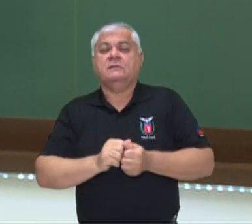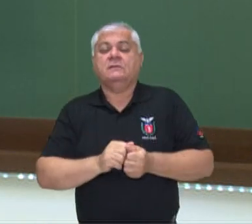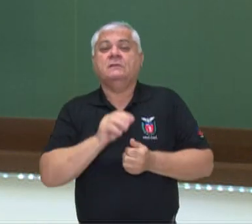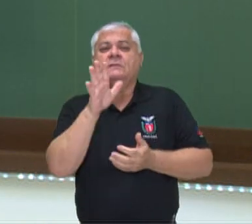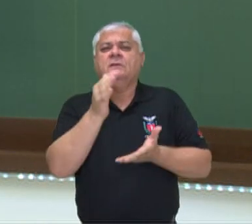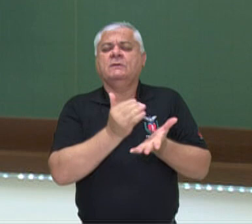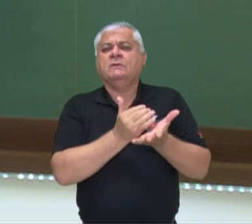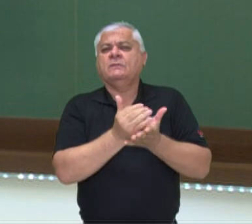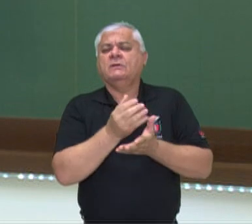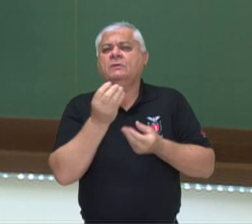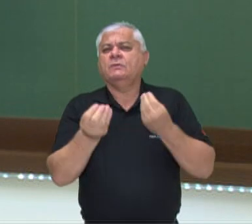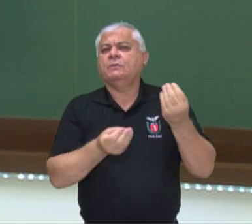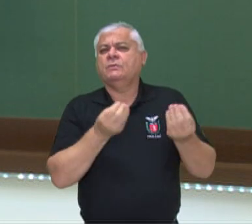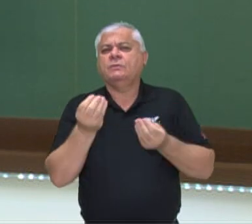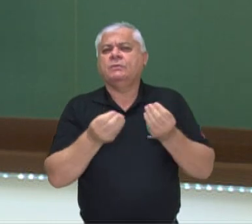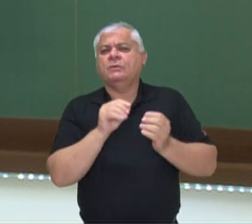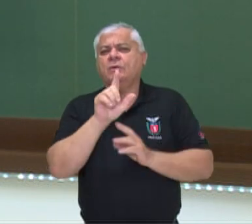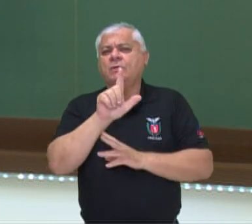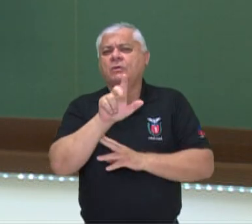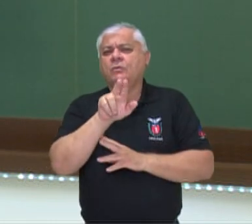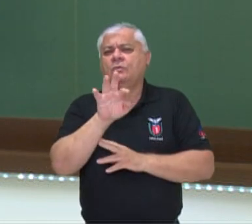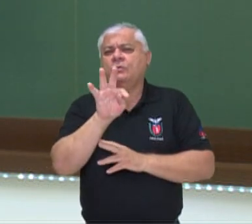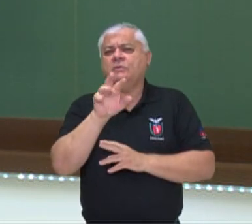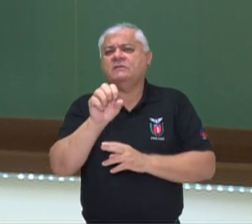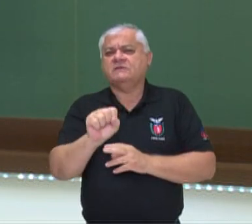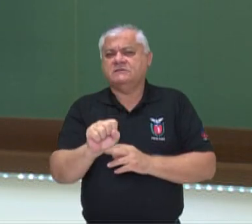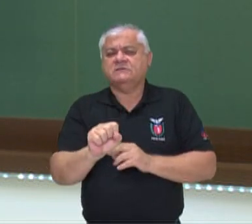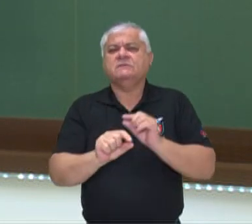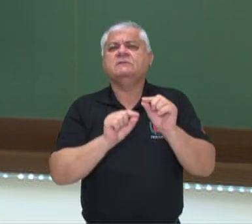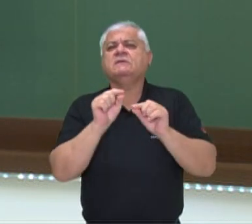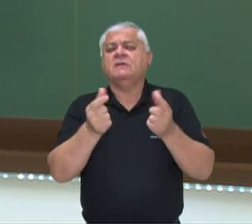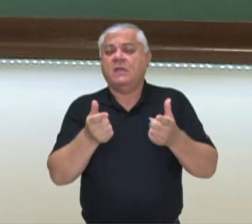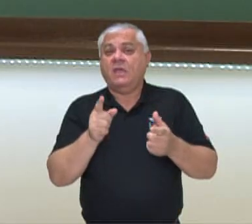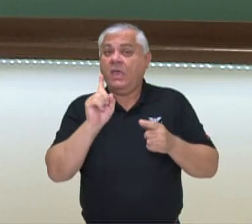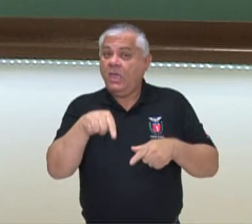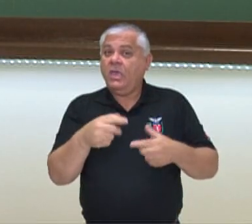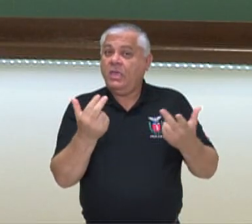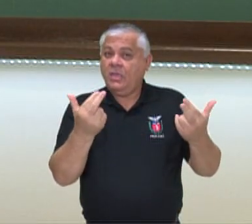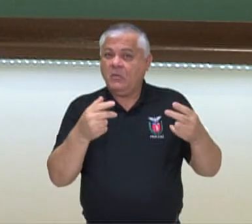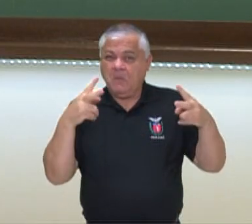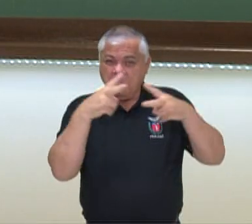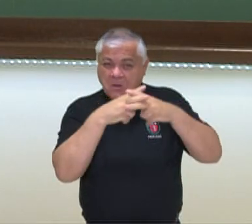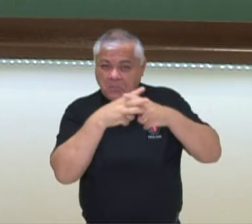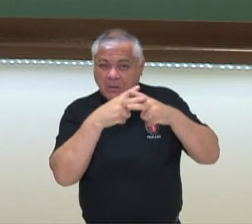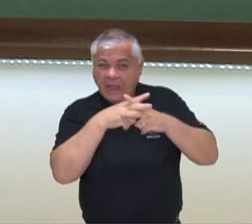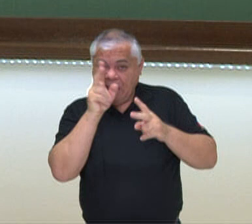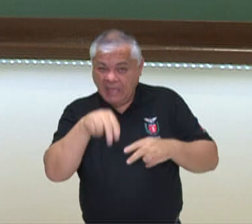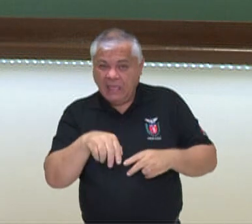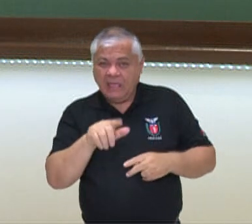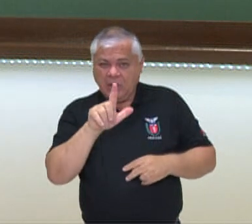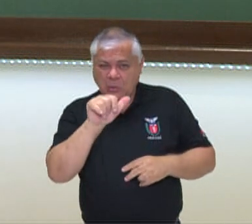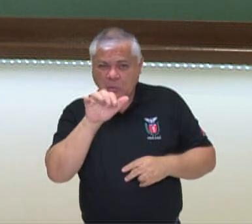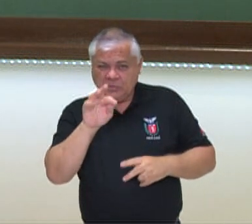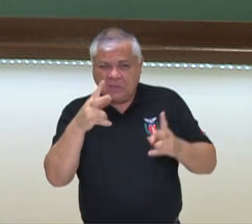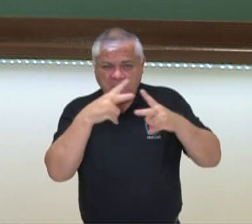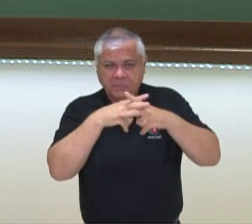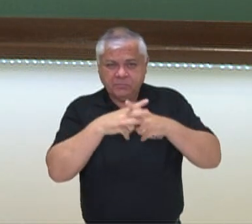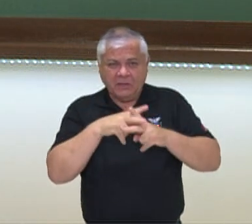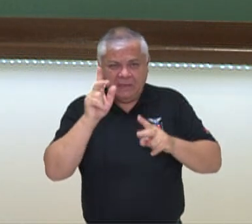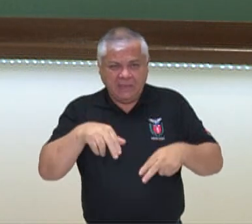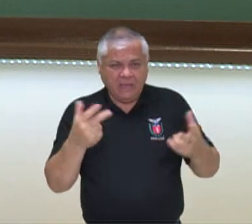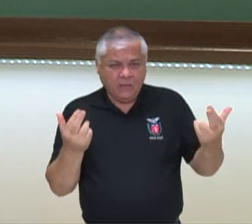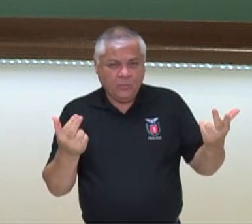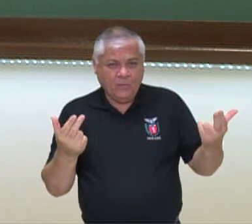conversa, o que são lutas? Luta é o mesmo que briga? Será que se a gente pensar que